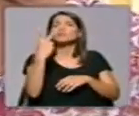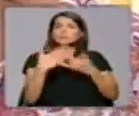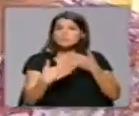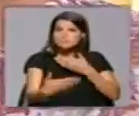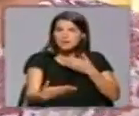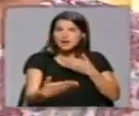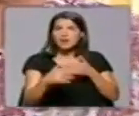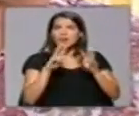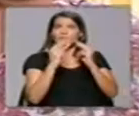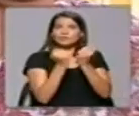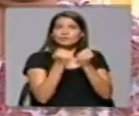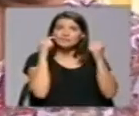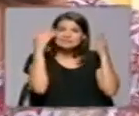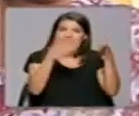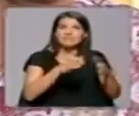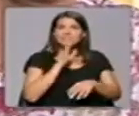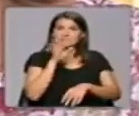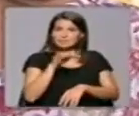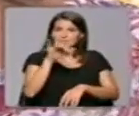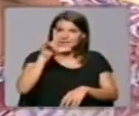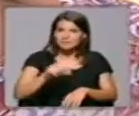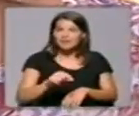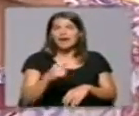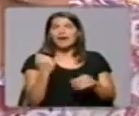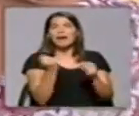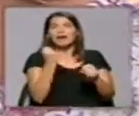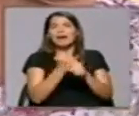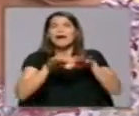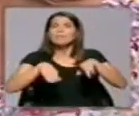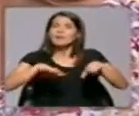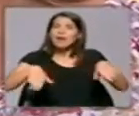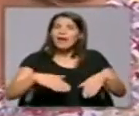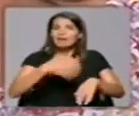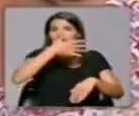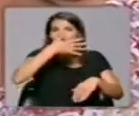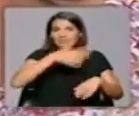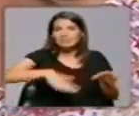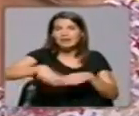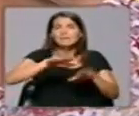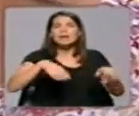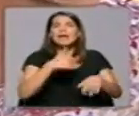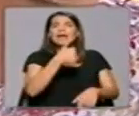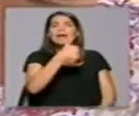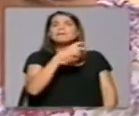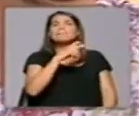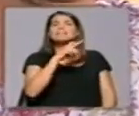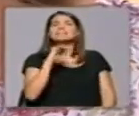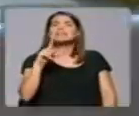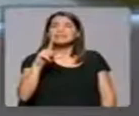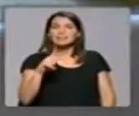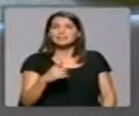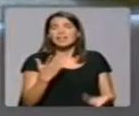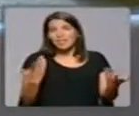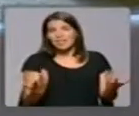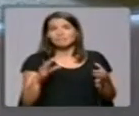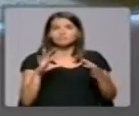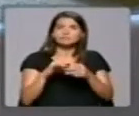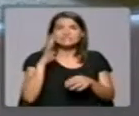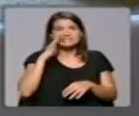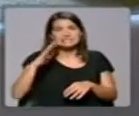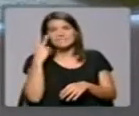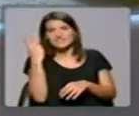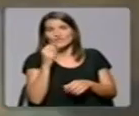workshops virados para as famílias também. Temos atividades na praia, a decorrer na Praia do Barril, no âmbito até da Ciência Viva no Verão. O